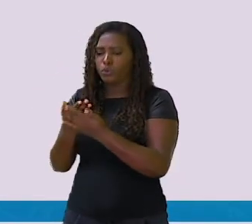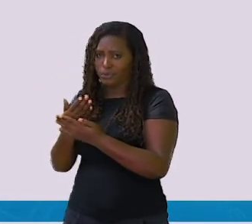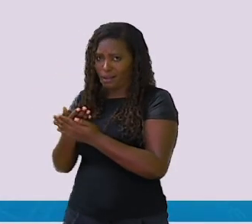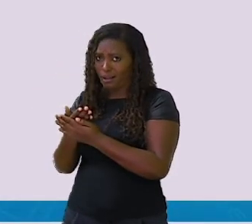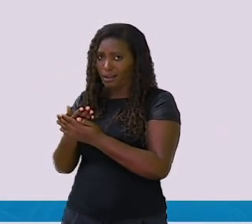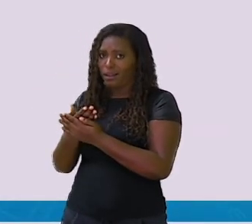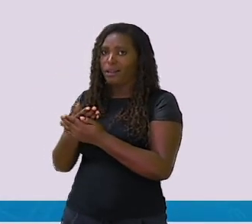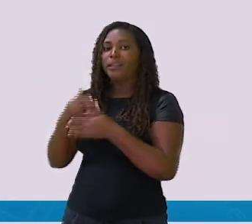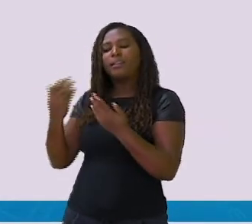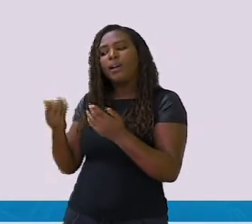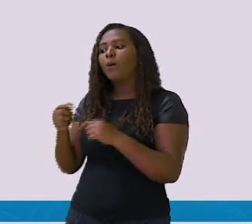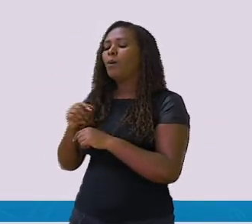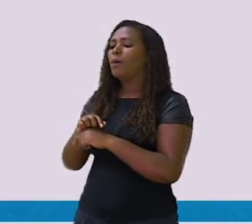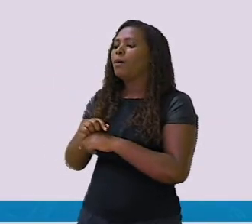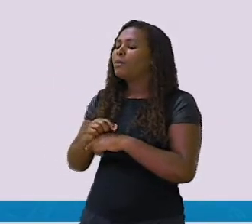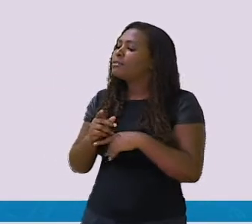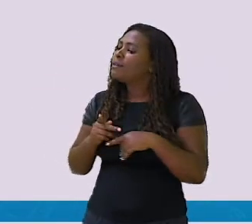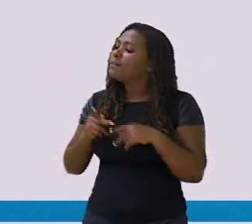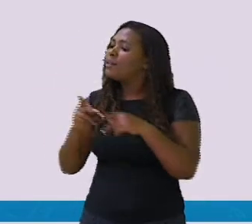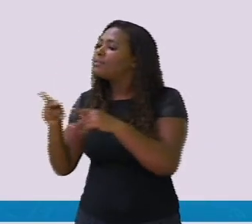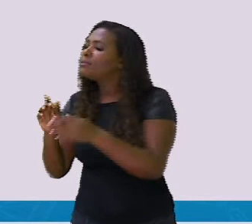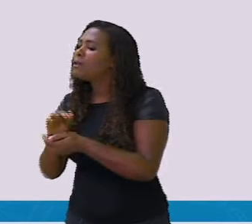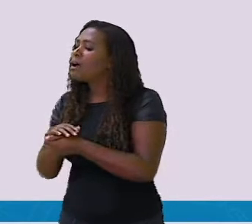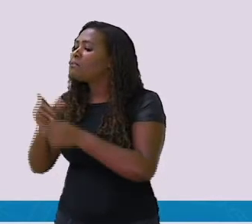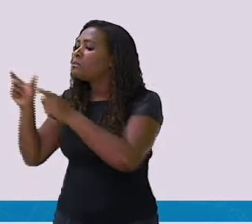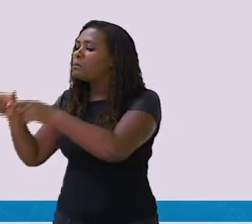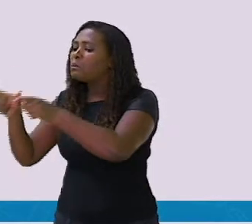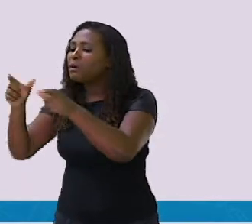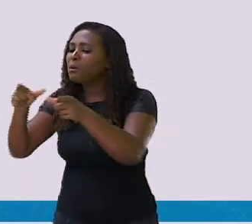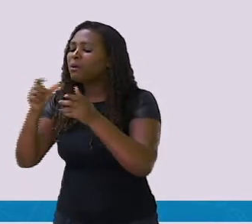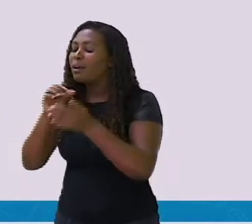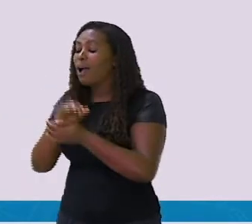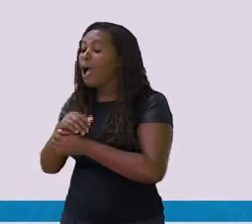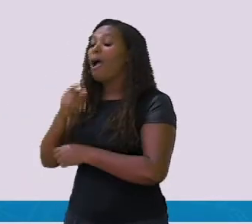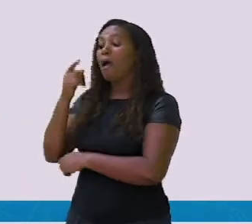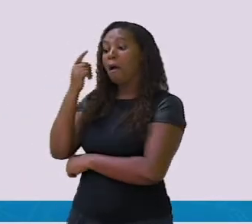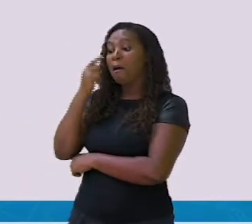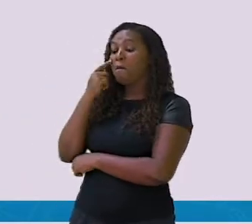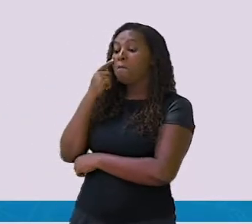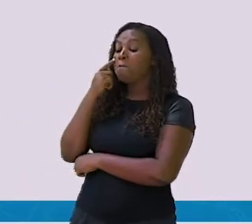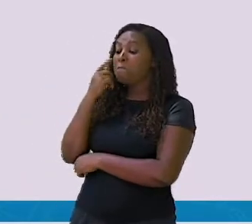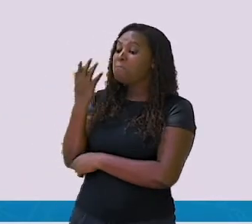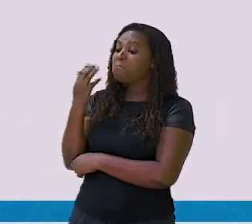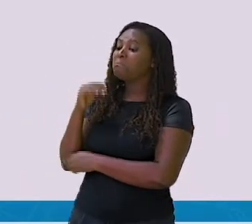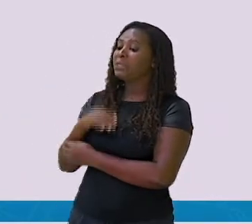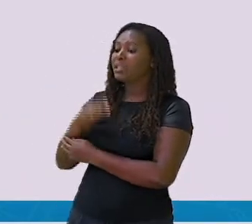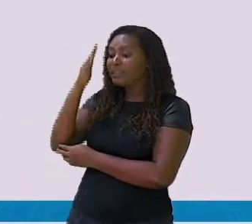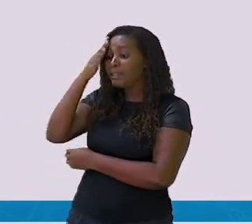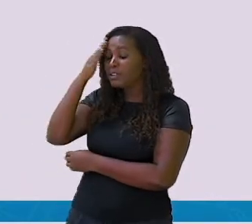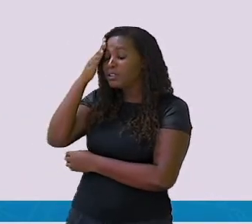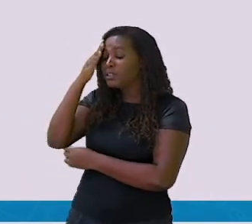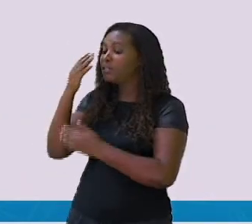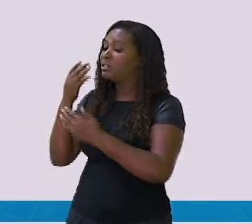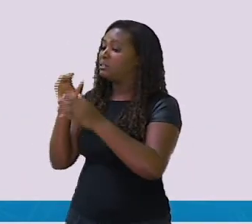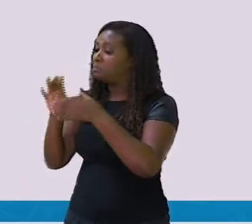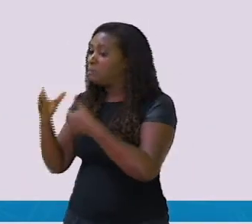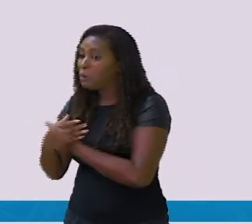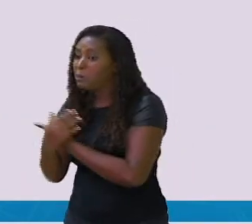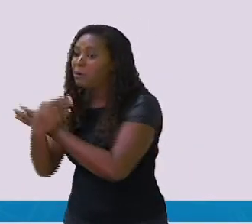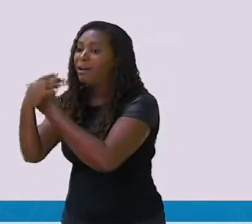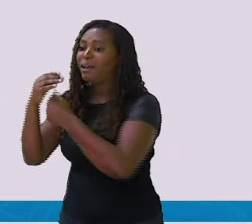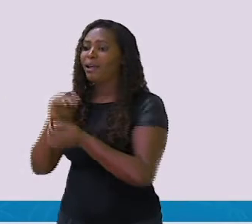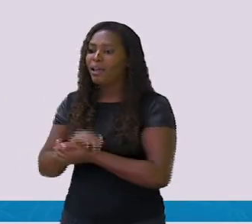empalhados, tinham quadros e muito mais coisas. Então o museu, ele começa aí por